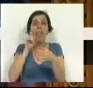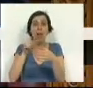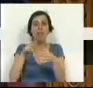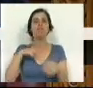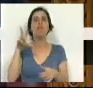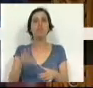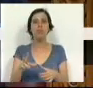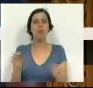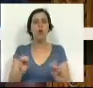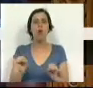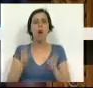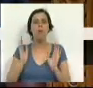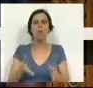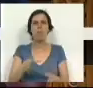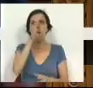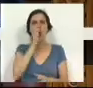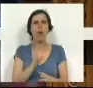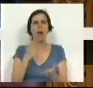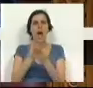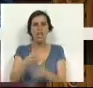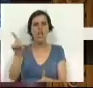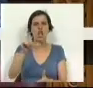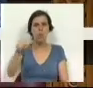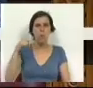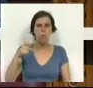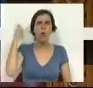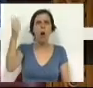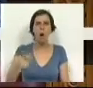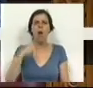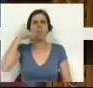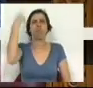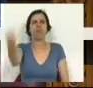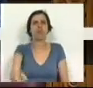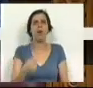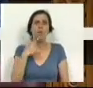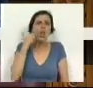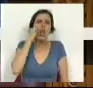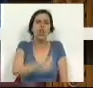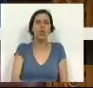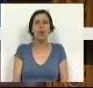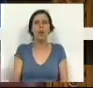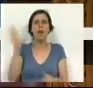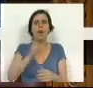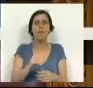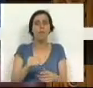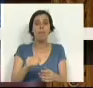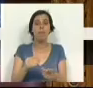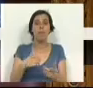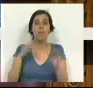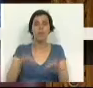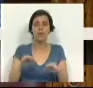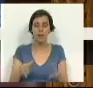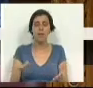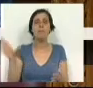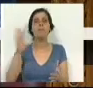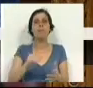os portugueses não têm que levar com este Governo até junho do próximo ano. É muito tempo, muita dor, mais terminar, desemprego, Sr. Deputado. vou terminar, Sra.